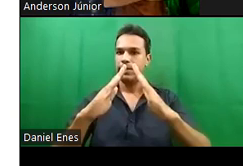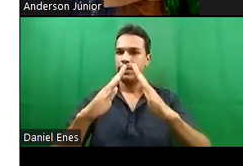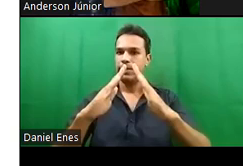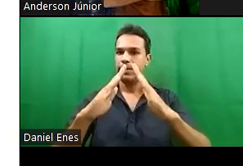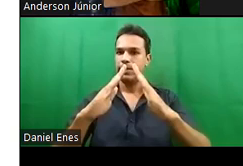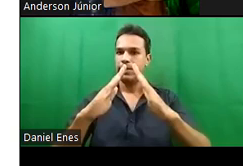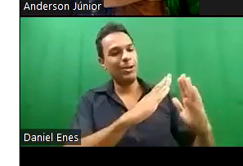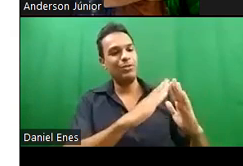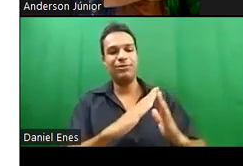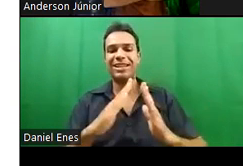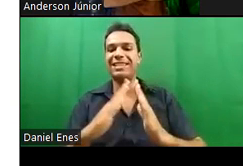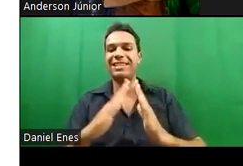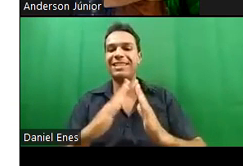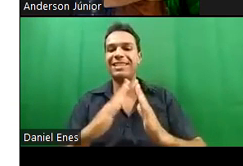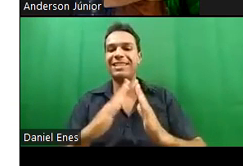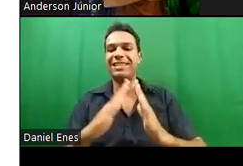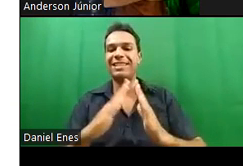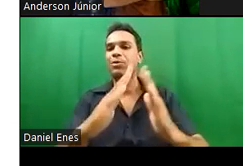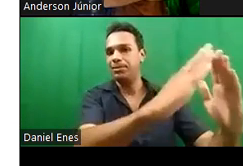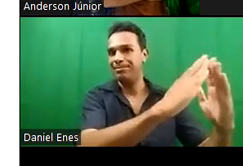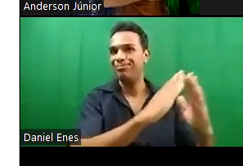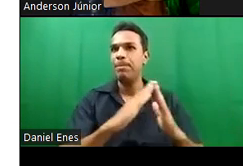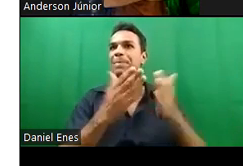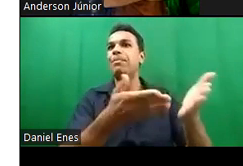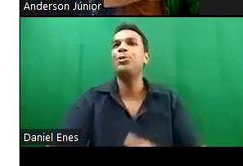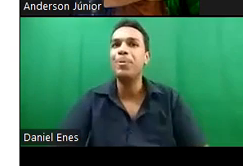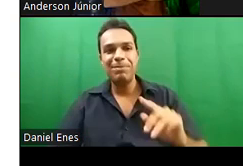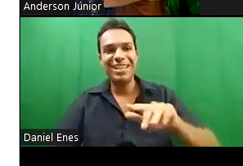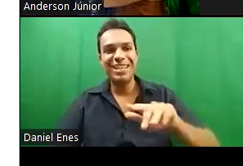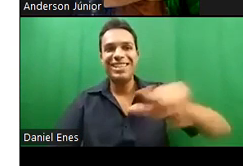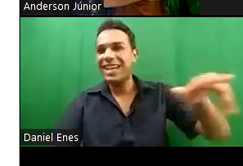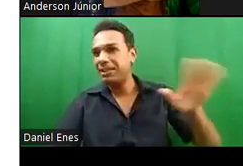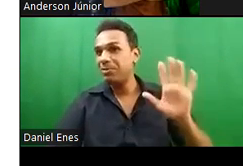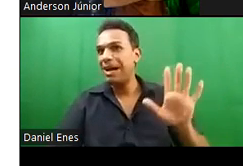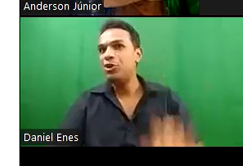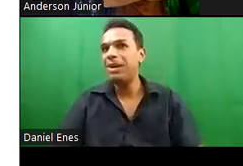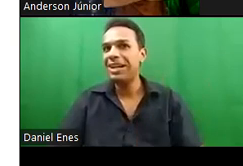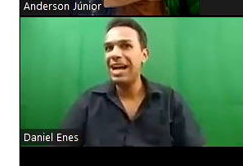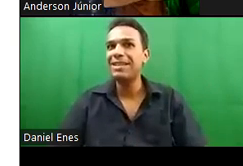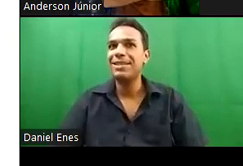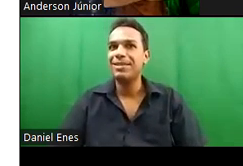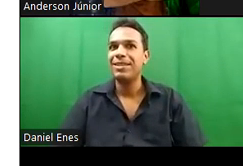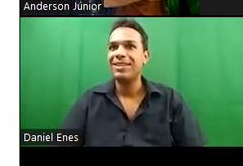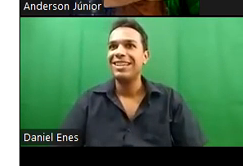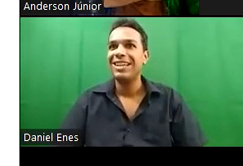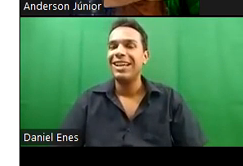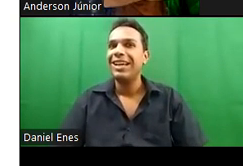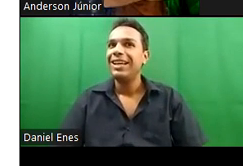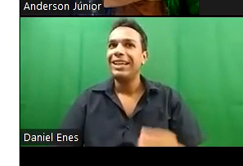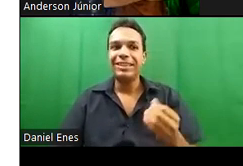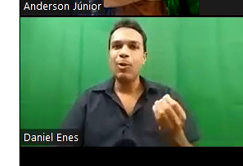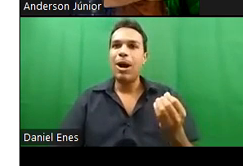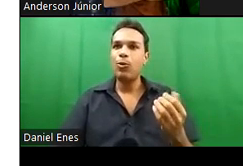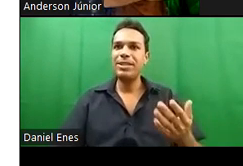fazer casa mais de uma vez para passar para o plural, para saber que se trata de mais de uma casa.